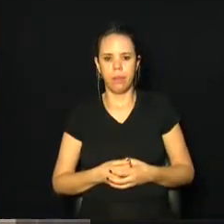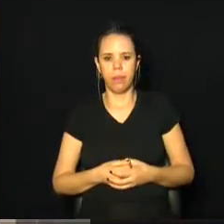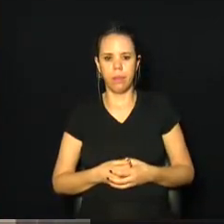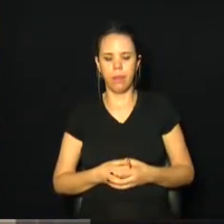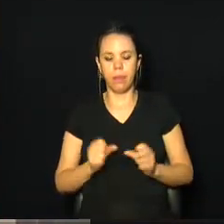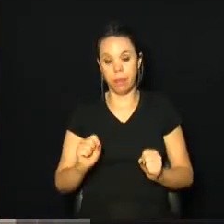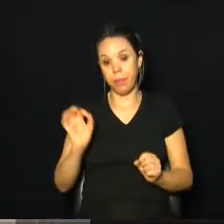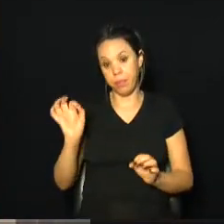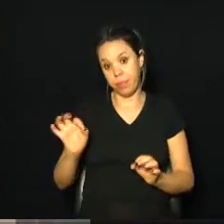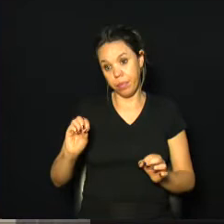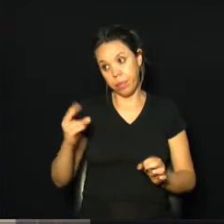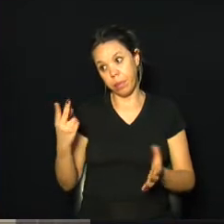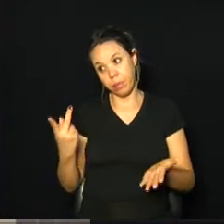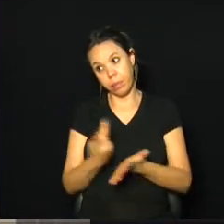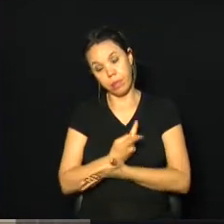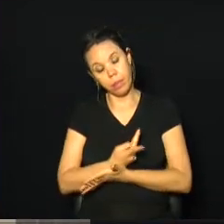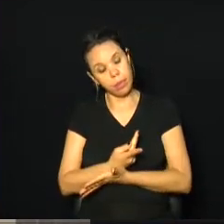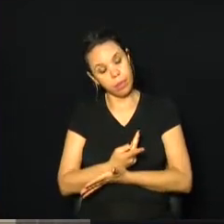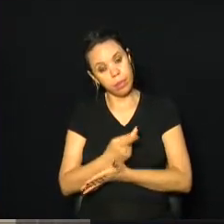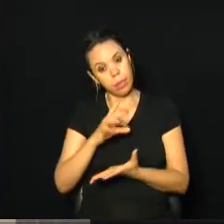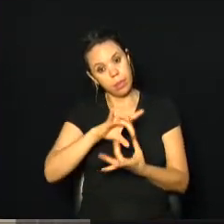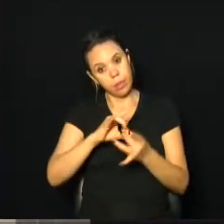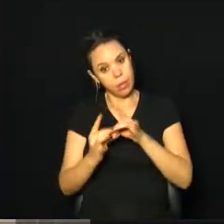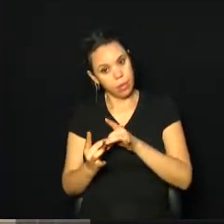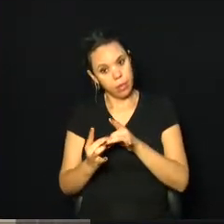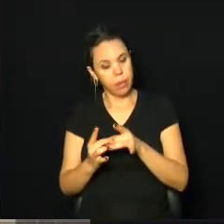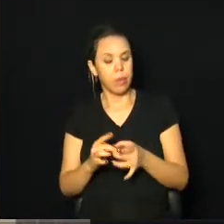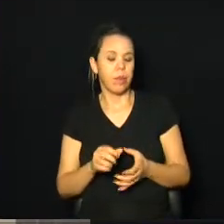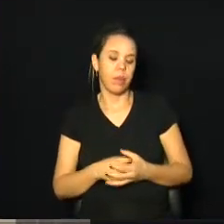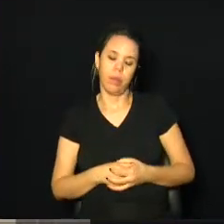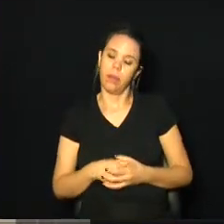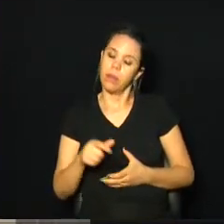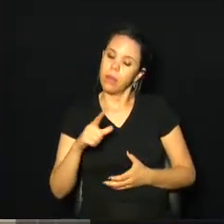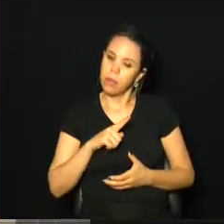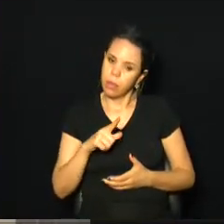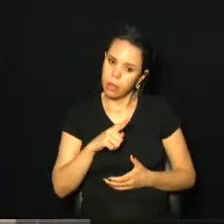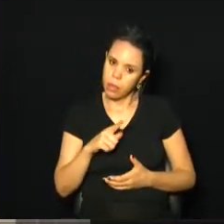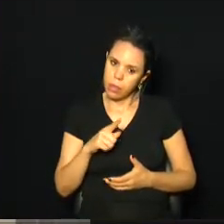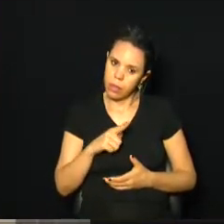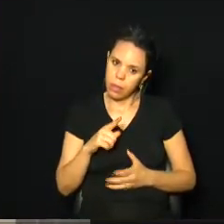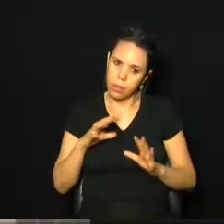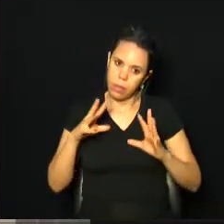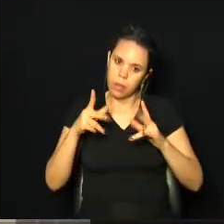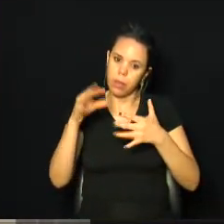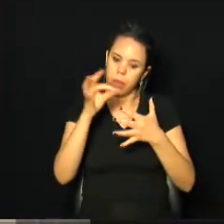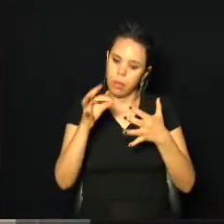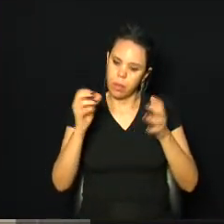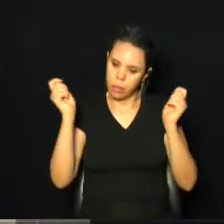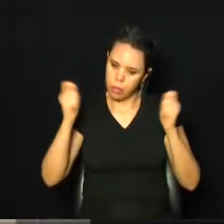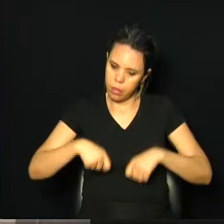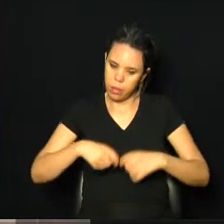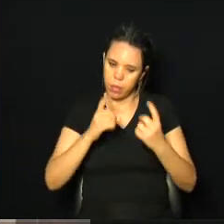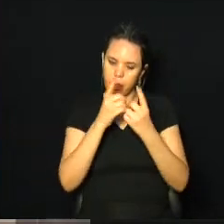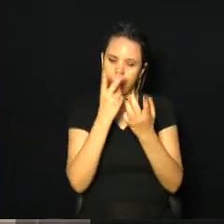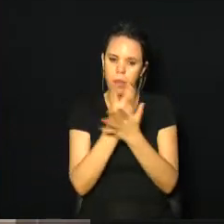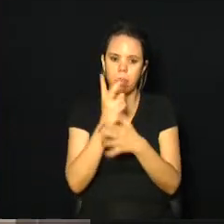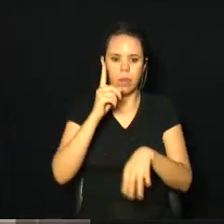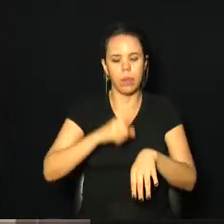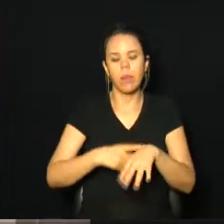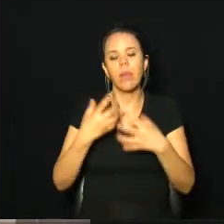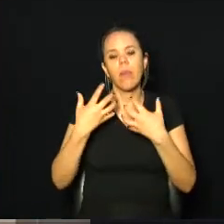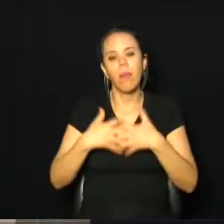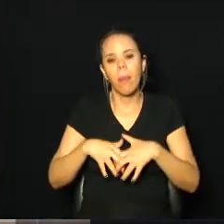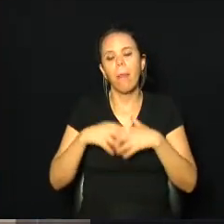pode dar certo e pode dar errado. Então, a Olimpíada, você tem que estar com tudo funcionando ao mesmo tempo,